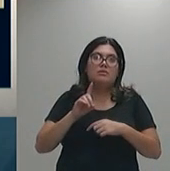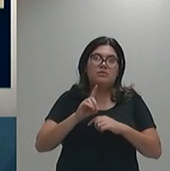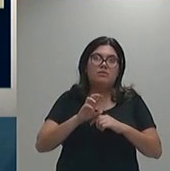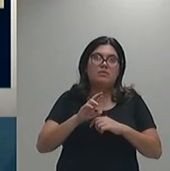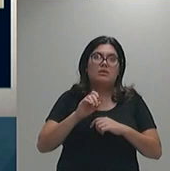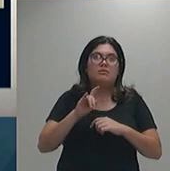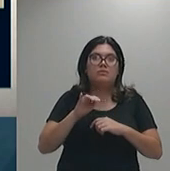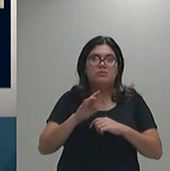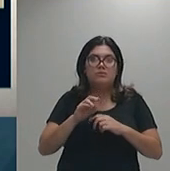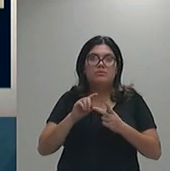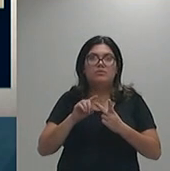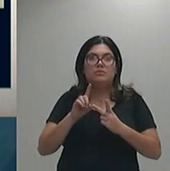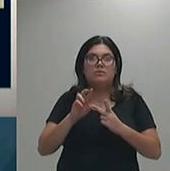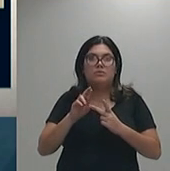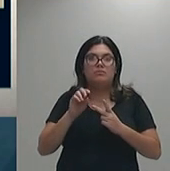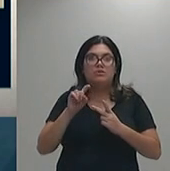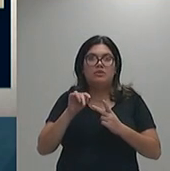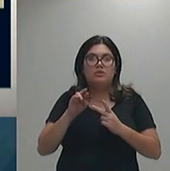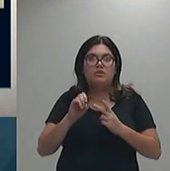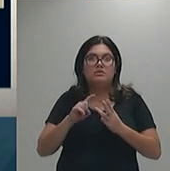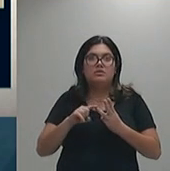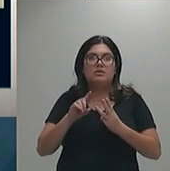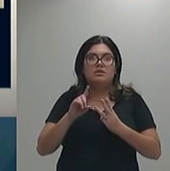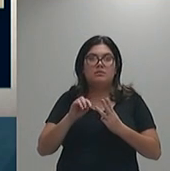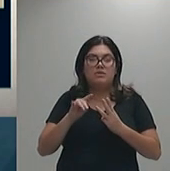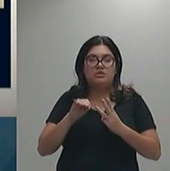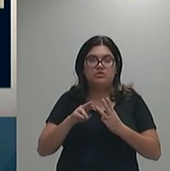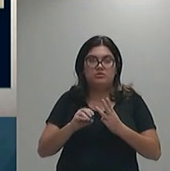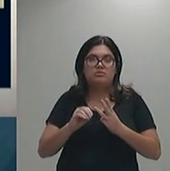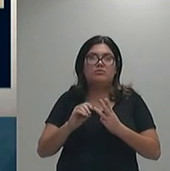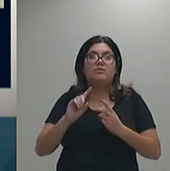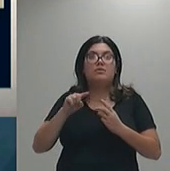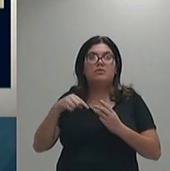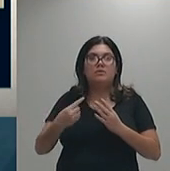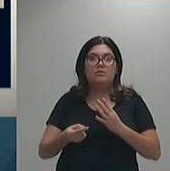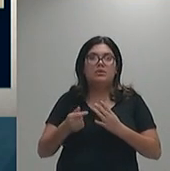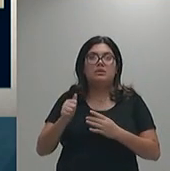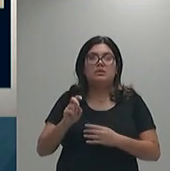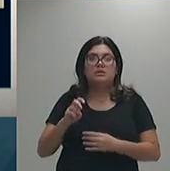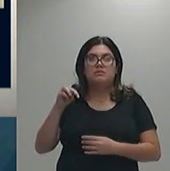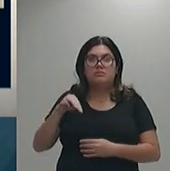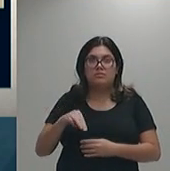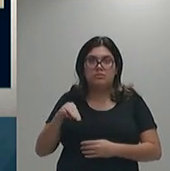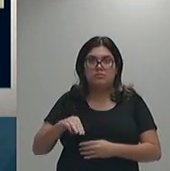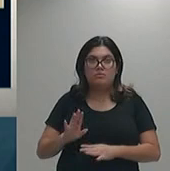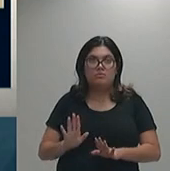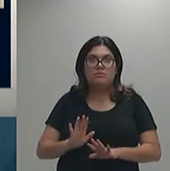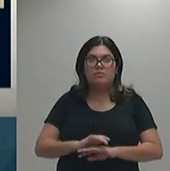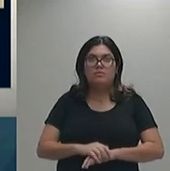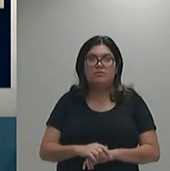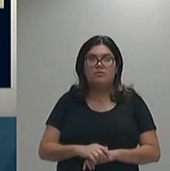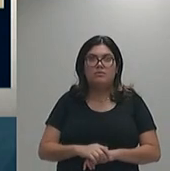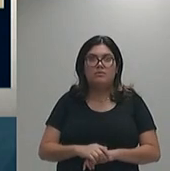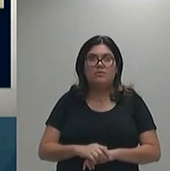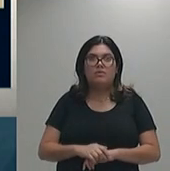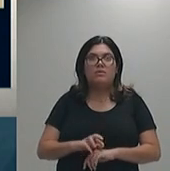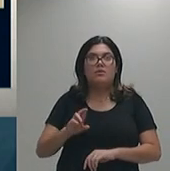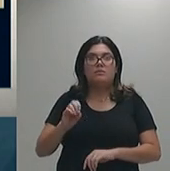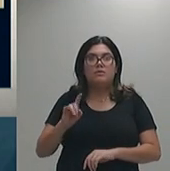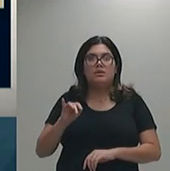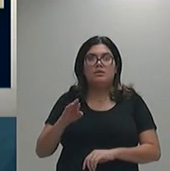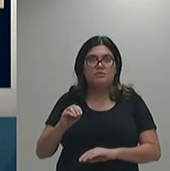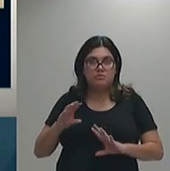Munhoz Dr te pedindo e do outro lado 15 minutos para o doutor o bailinho do seu robalinho Todos de acordo